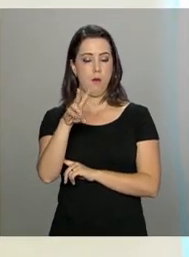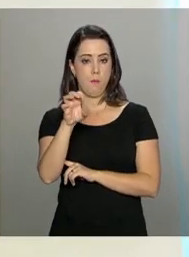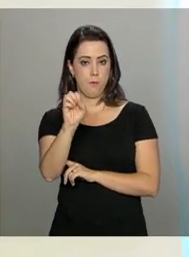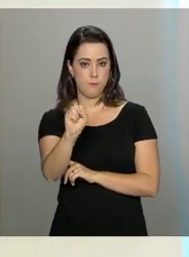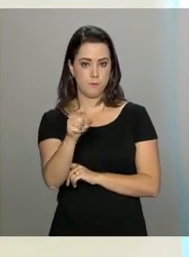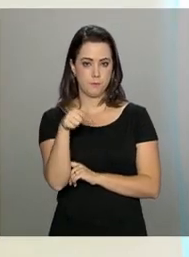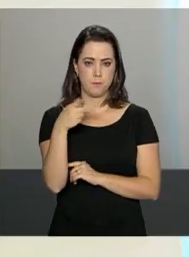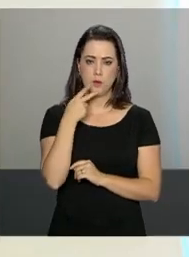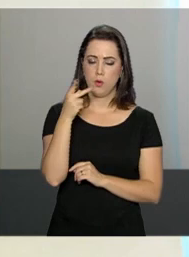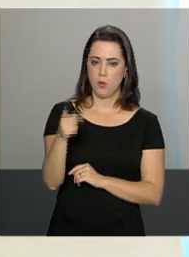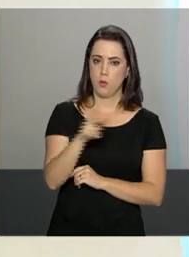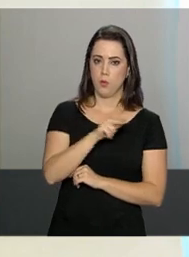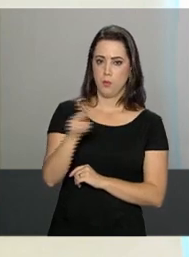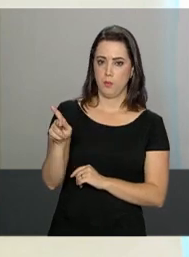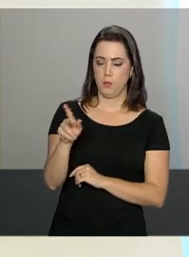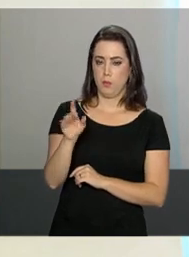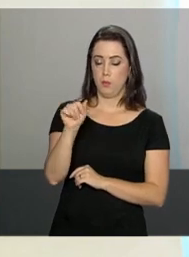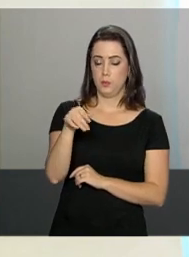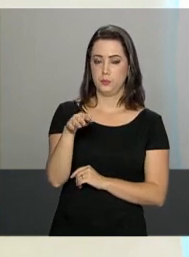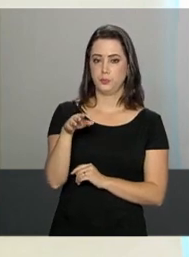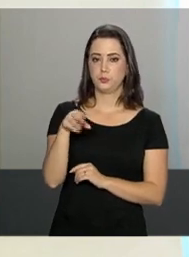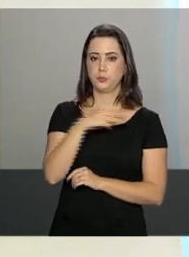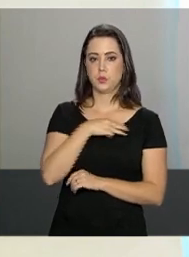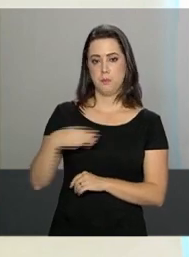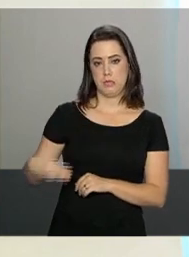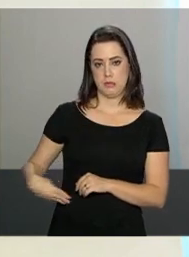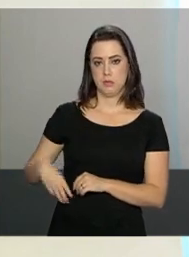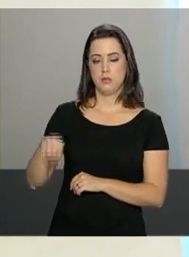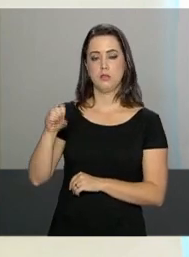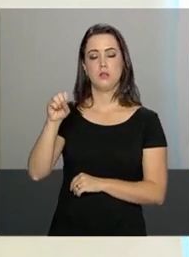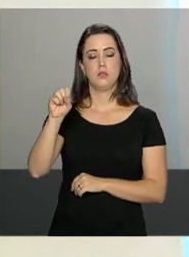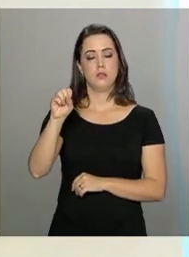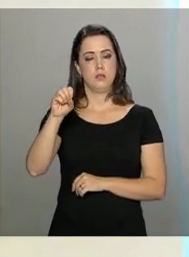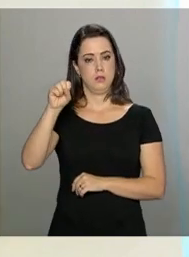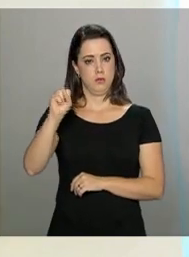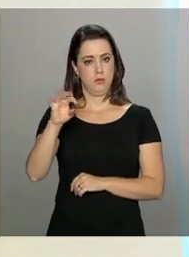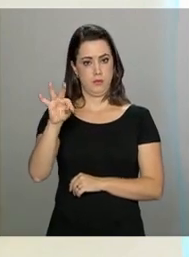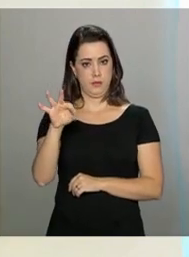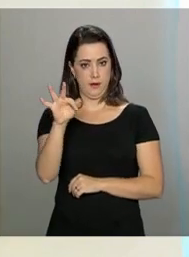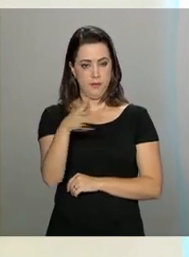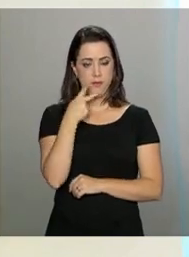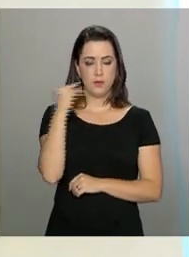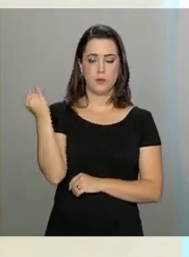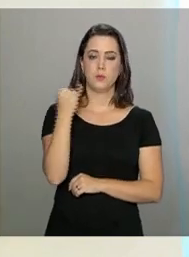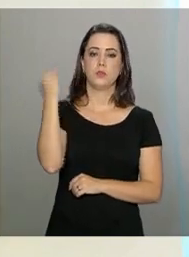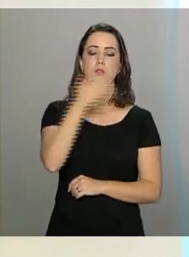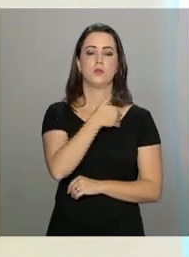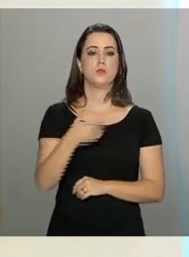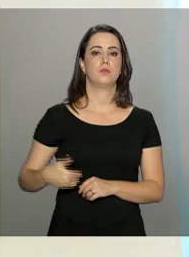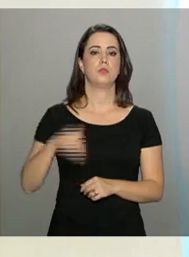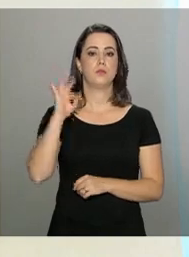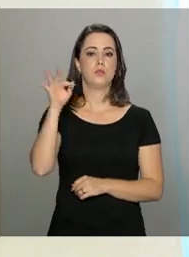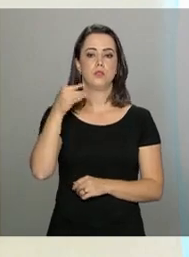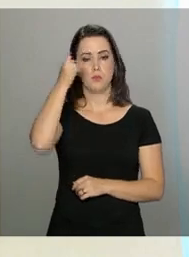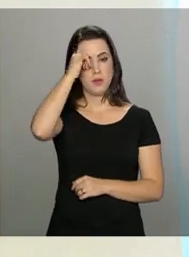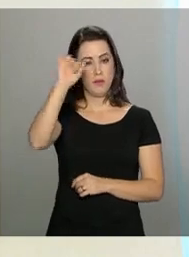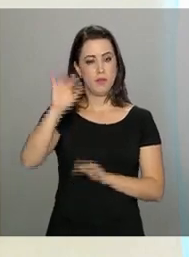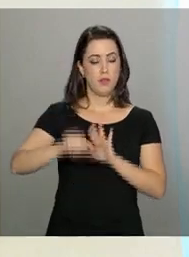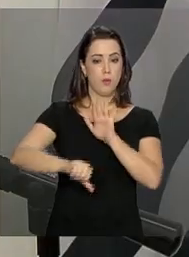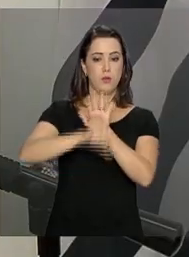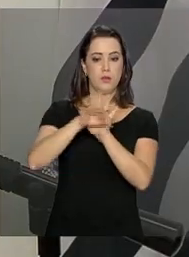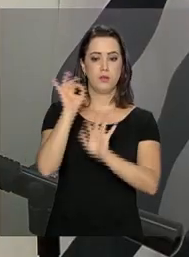alexandre de moraes que já foi ministro da justiça destacou a importância do governo federal no combate ao crime